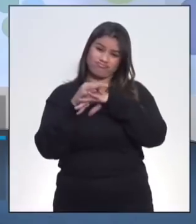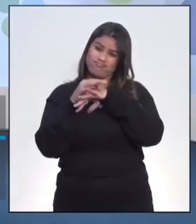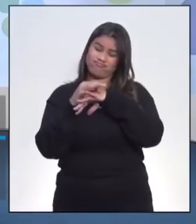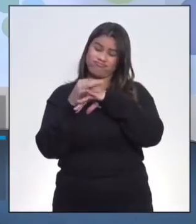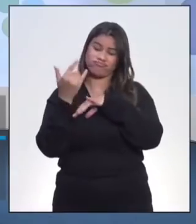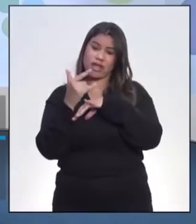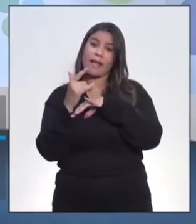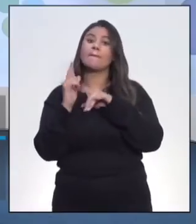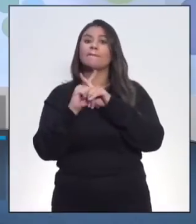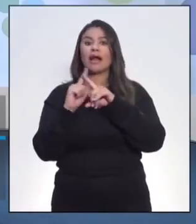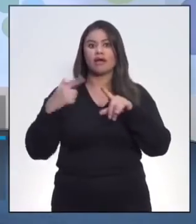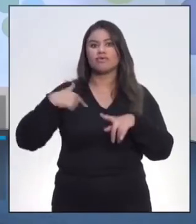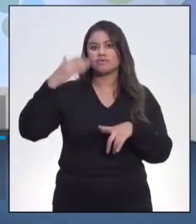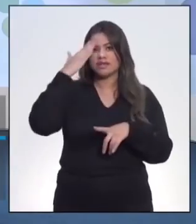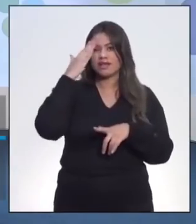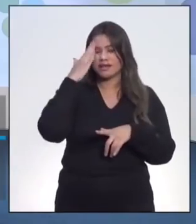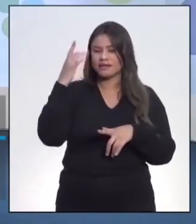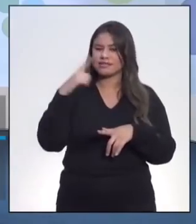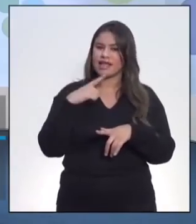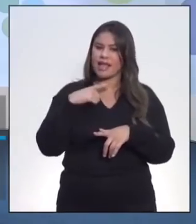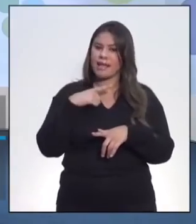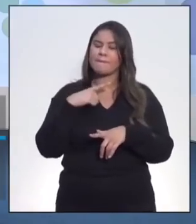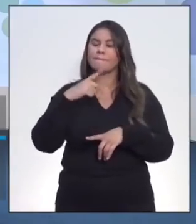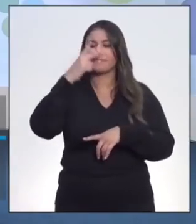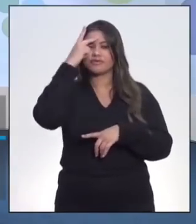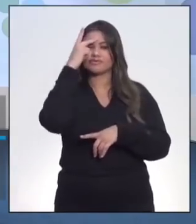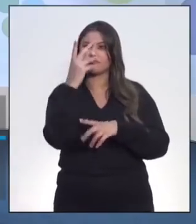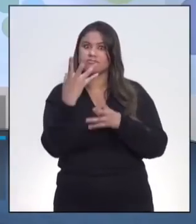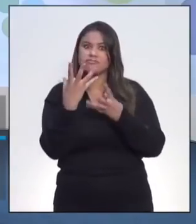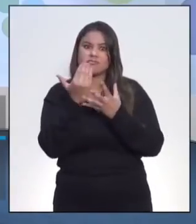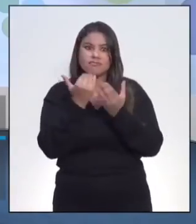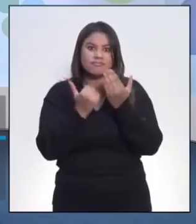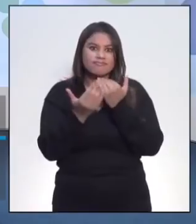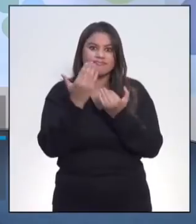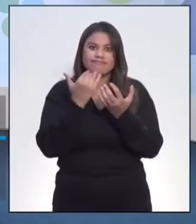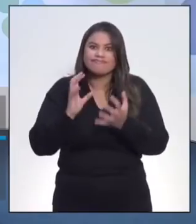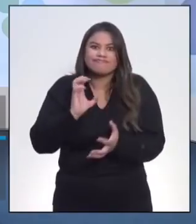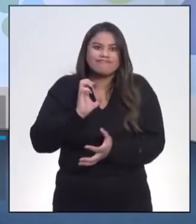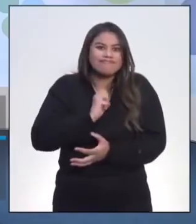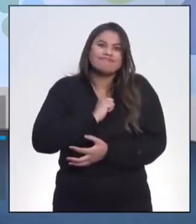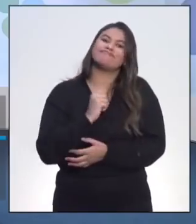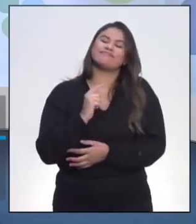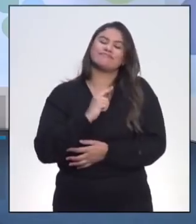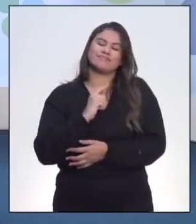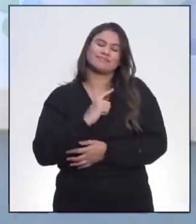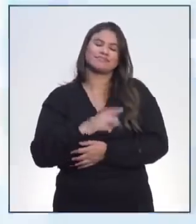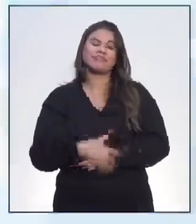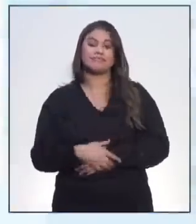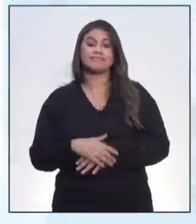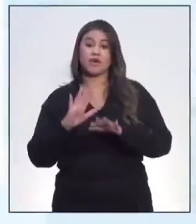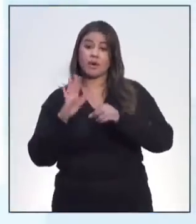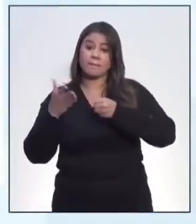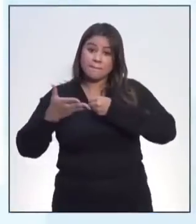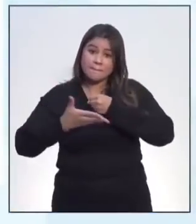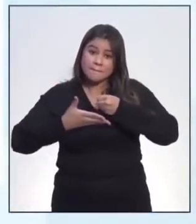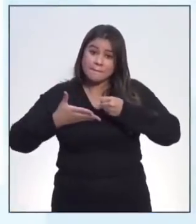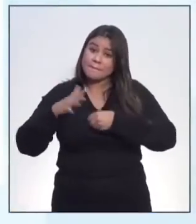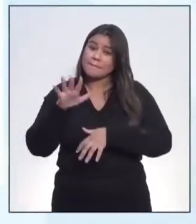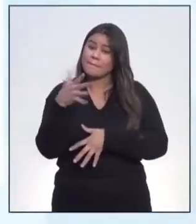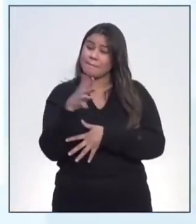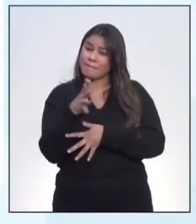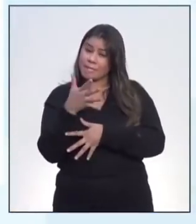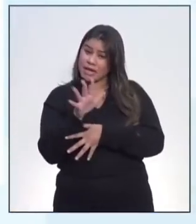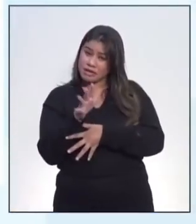em média, tá? Média, cada brasileiro consumiu 37 quilogramas de carne bovina